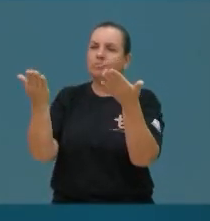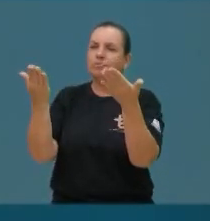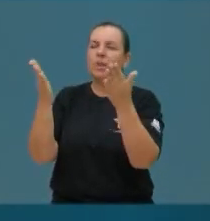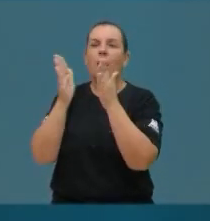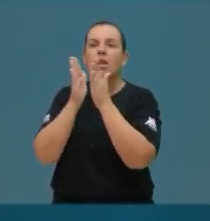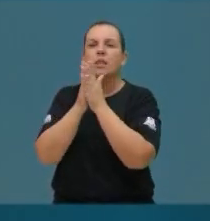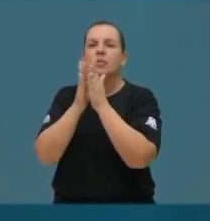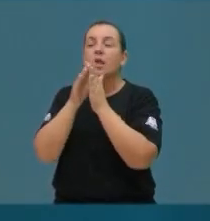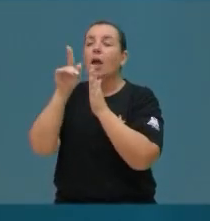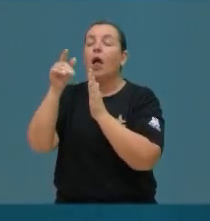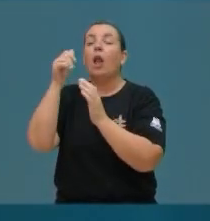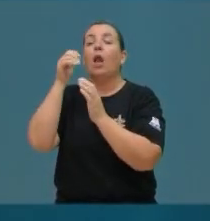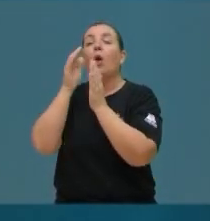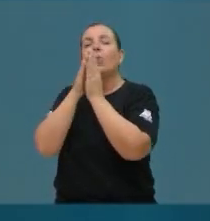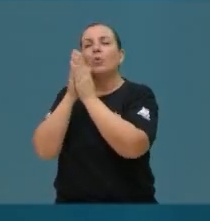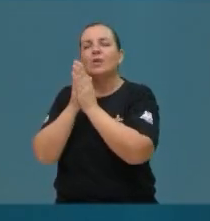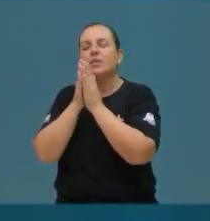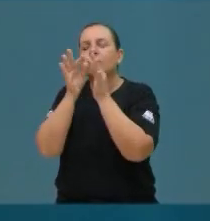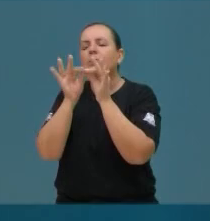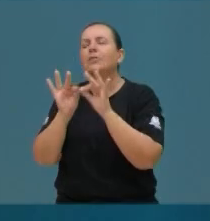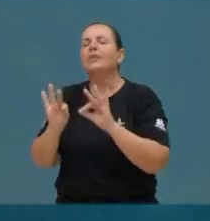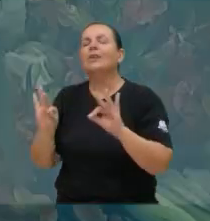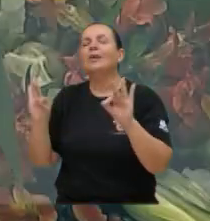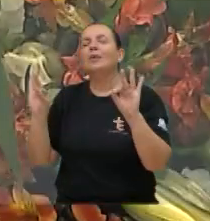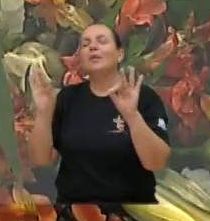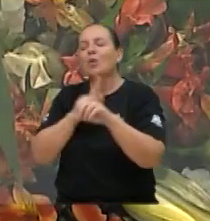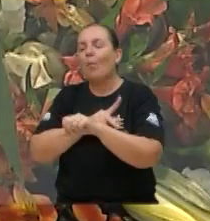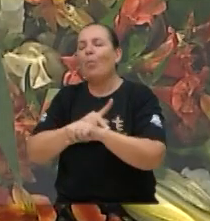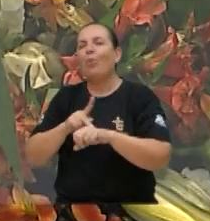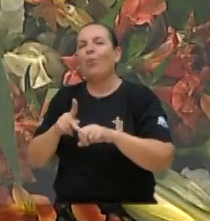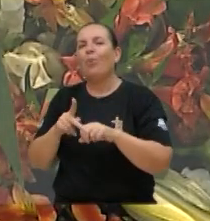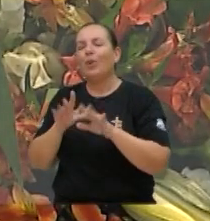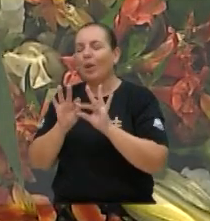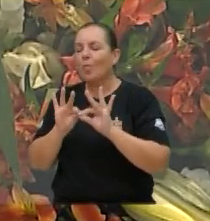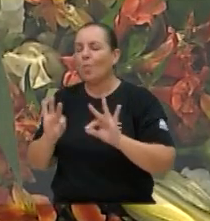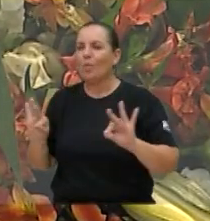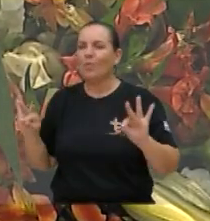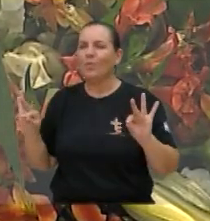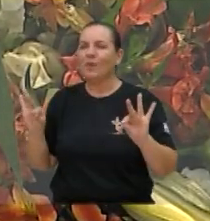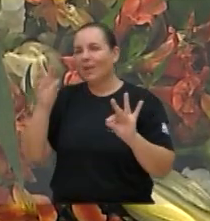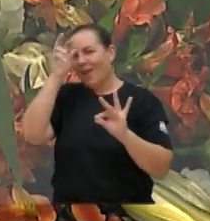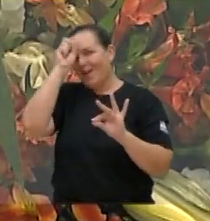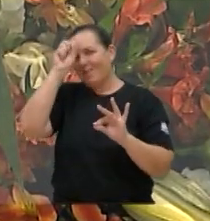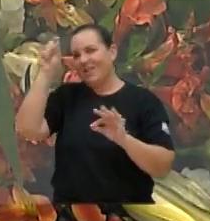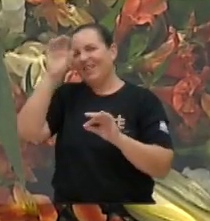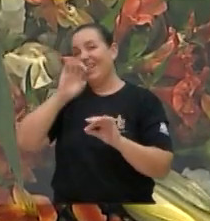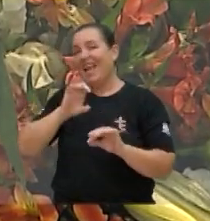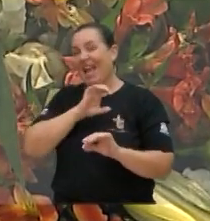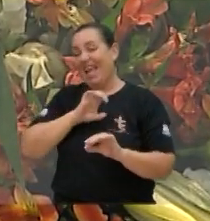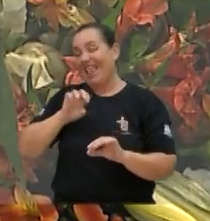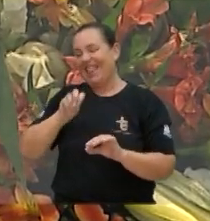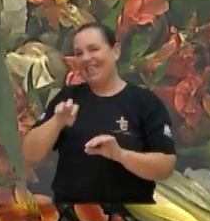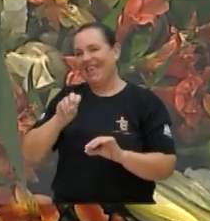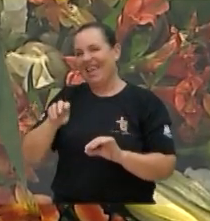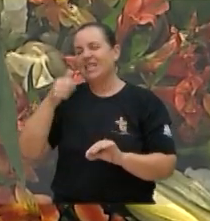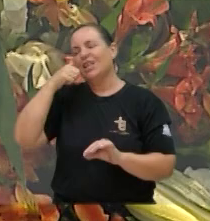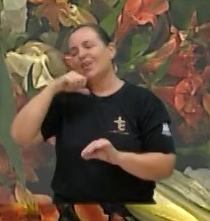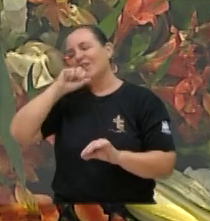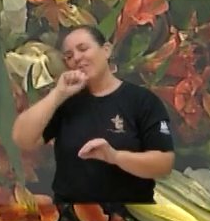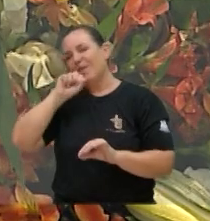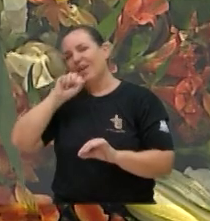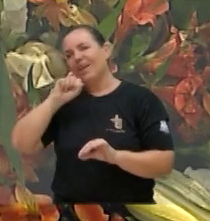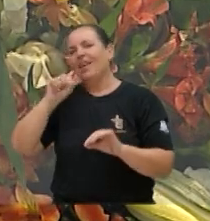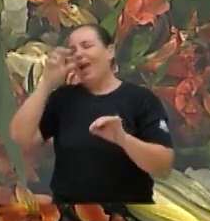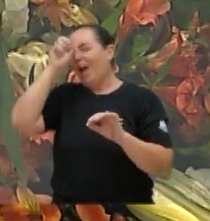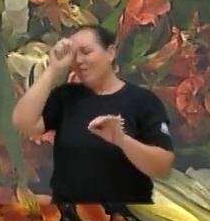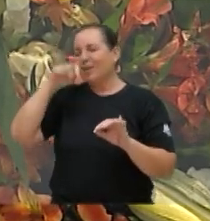aquela oração tão simples, tão pura, que a gente aprende na catequese, aprende com a nossa mãe, aprende com a